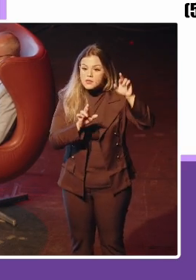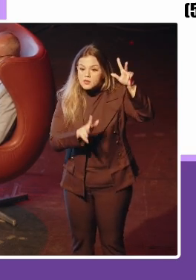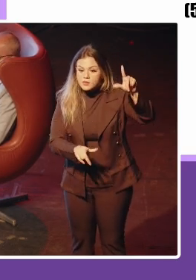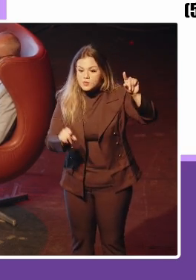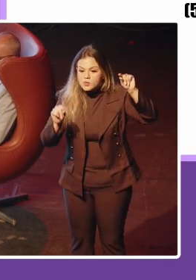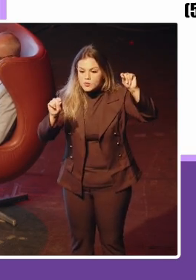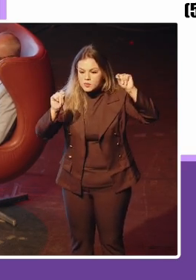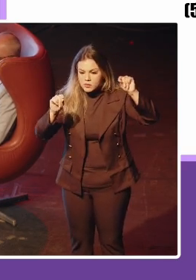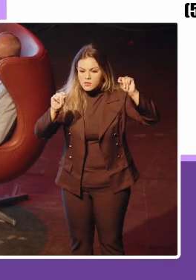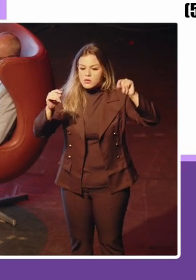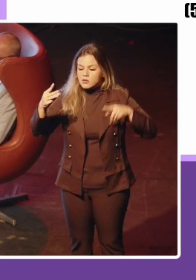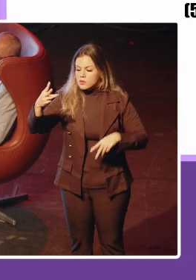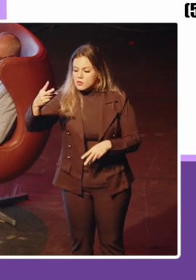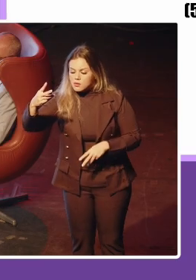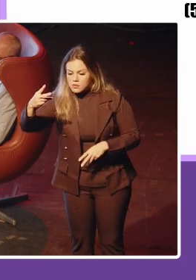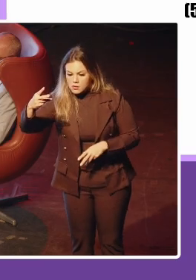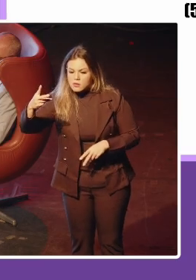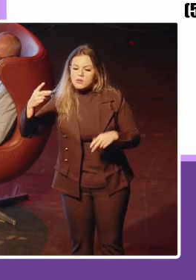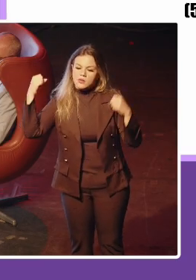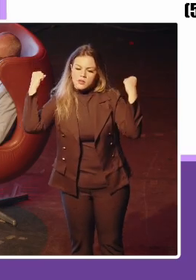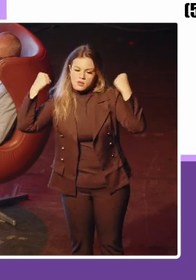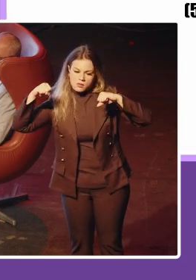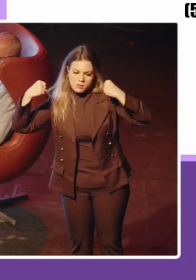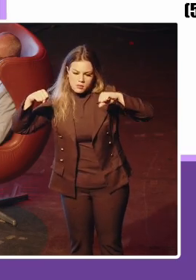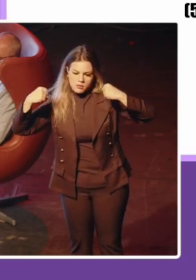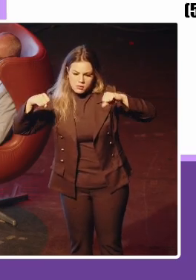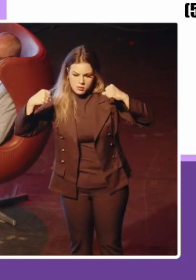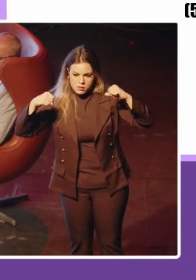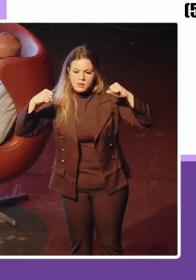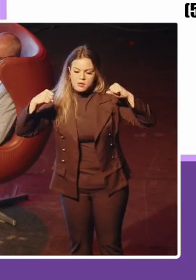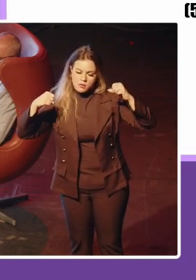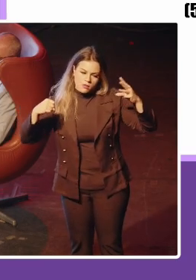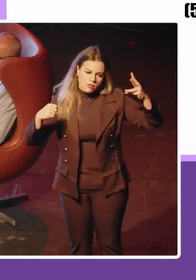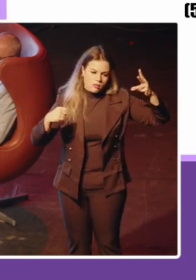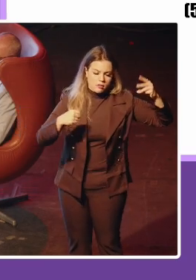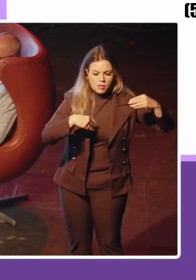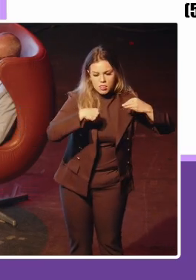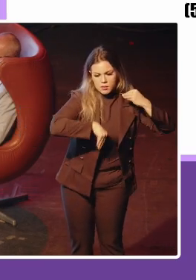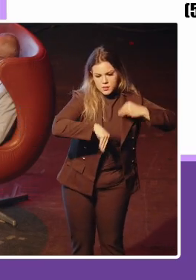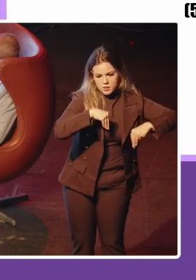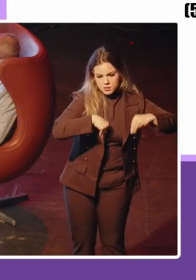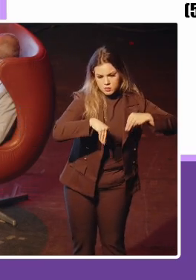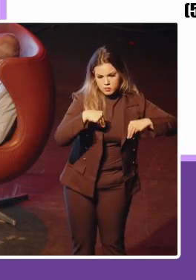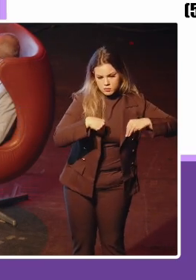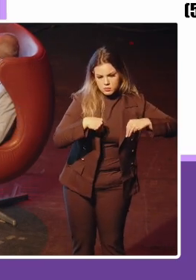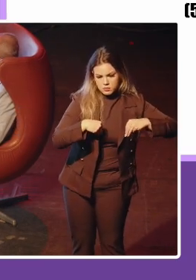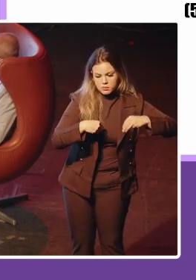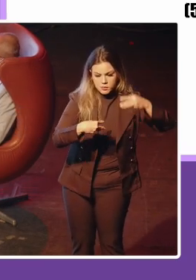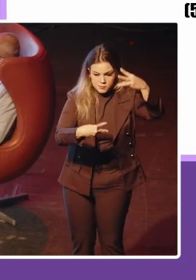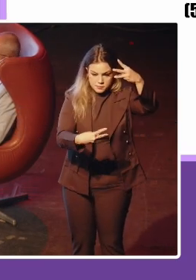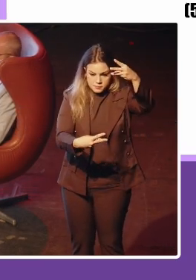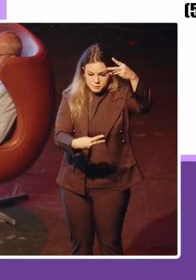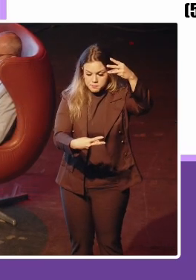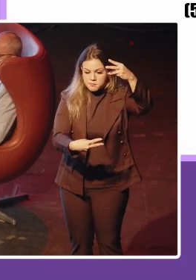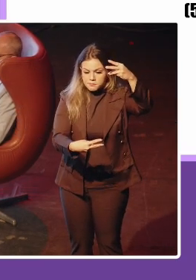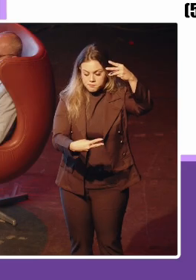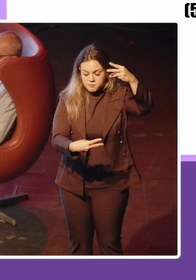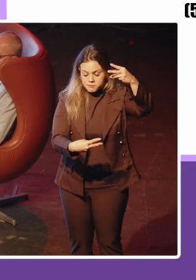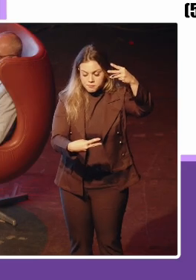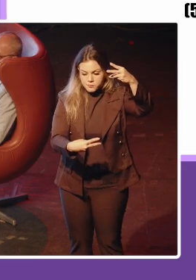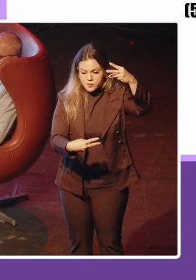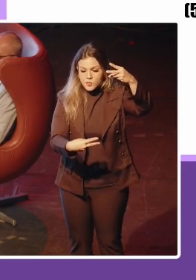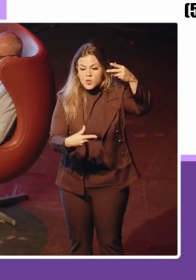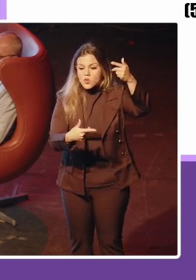terceiro lugar, que na atividade física é um pouquinho mais importante do que depressão no sul e sudeste. Em relação a